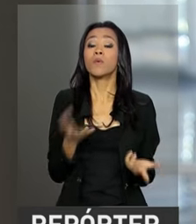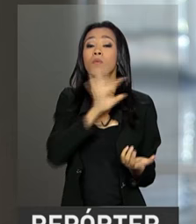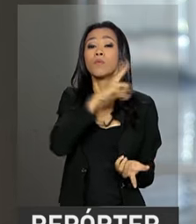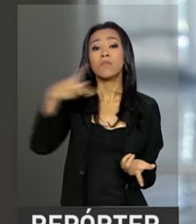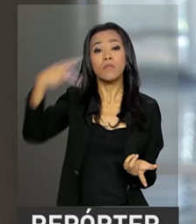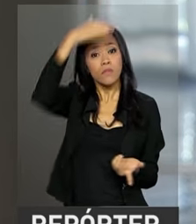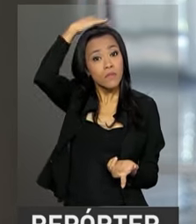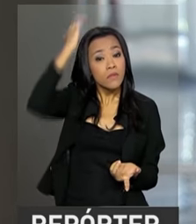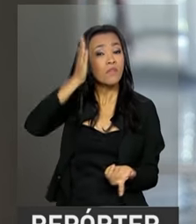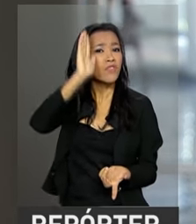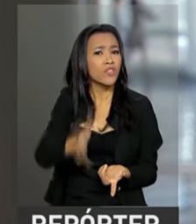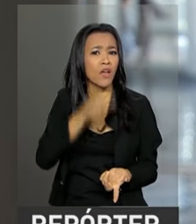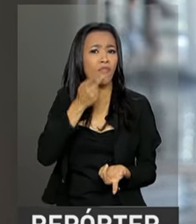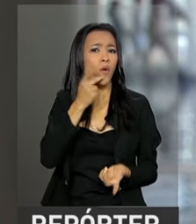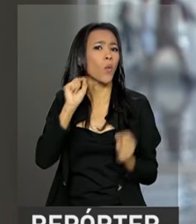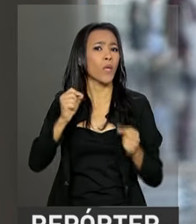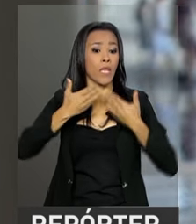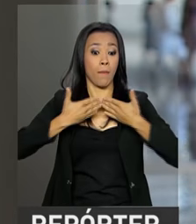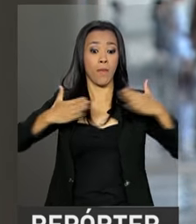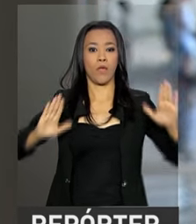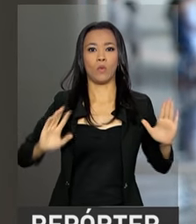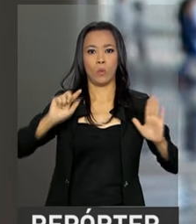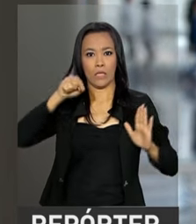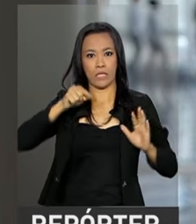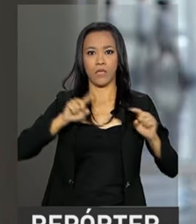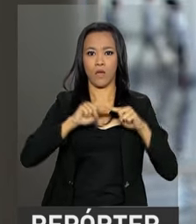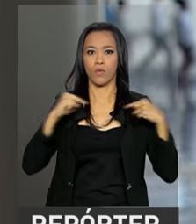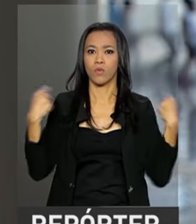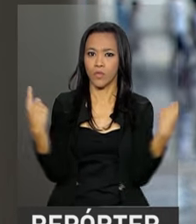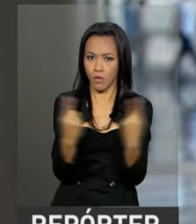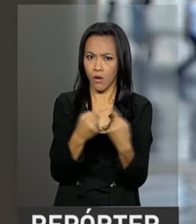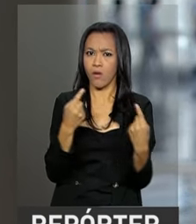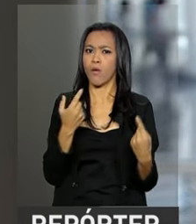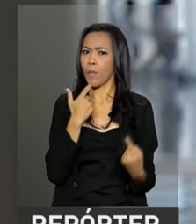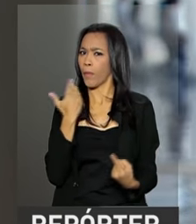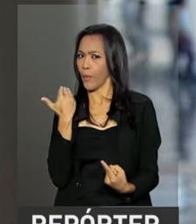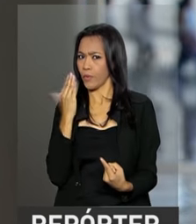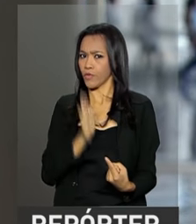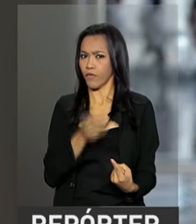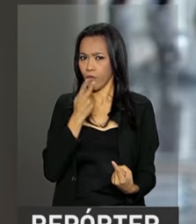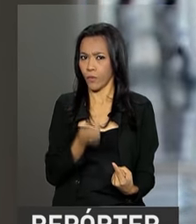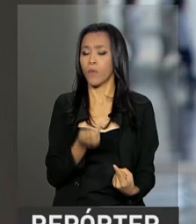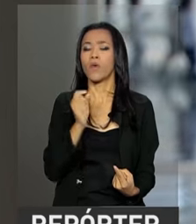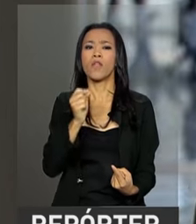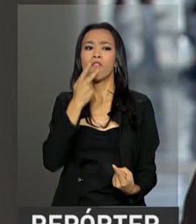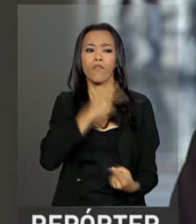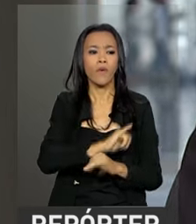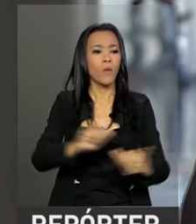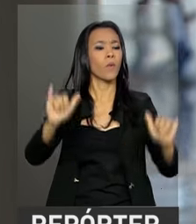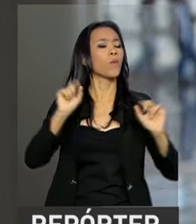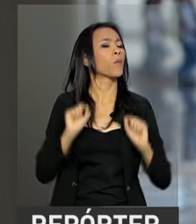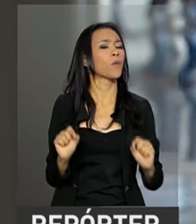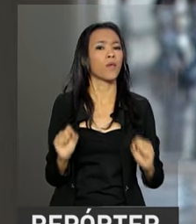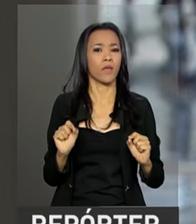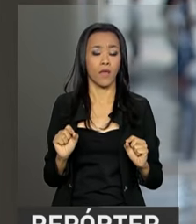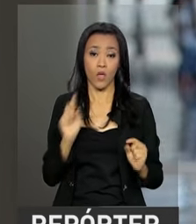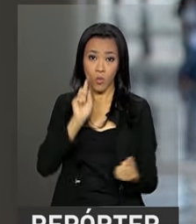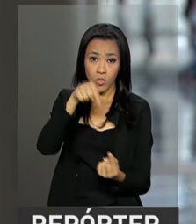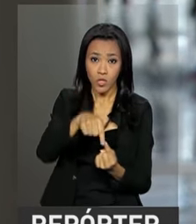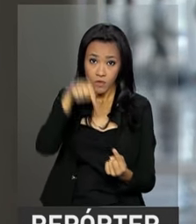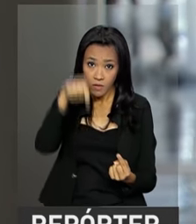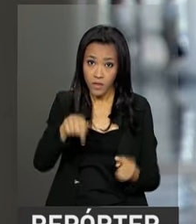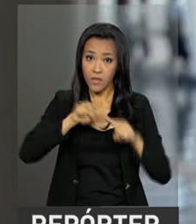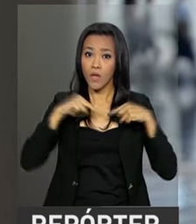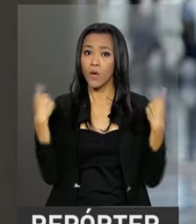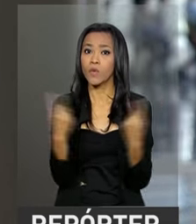já falou no início na abertura dessa reunião agora pouco ele disse aos parlamentares e aos presentes ele diz que o objetivo dessa reunião